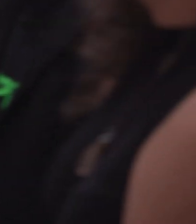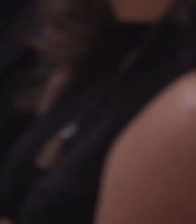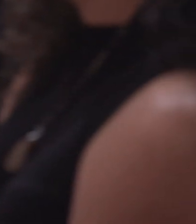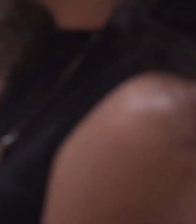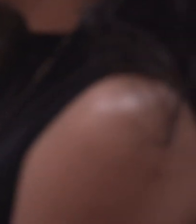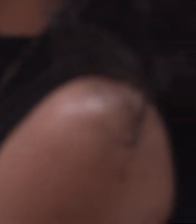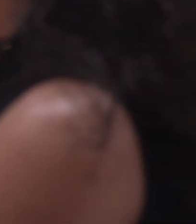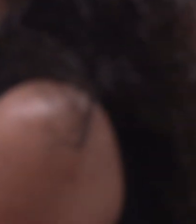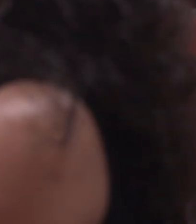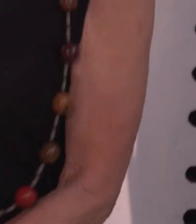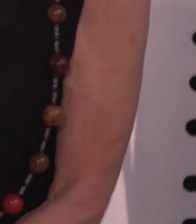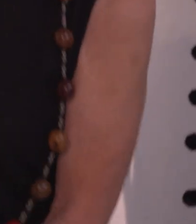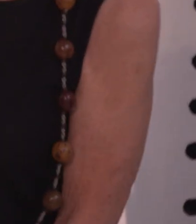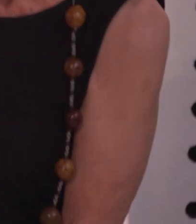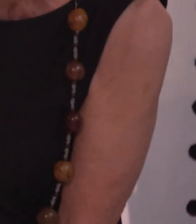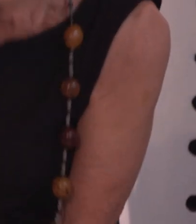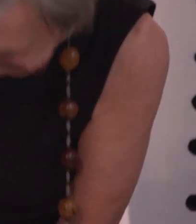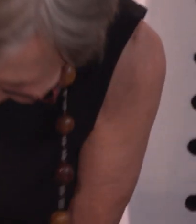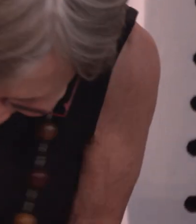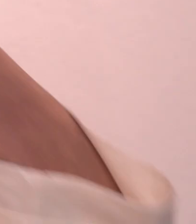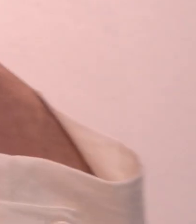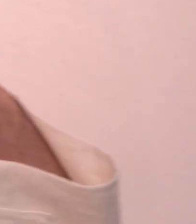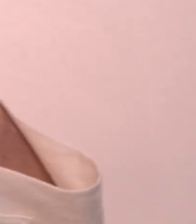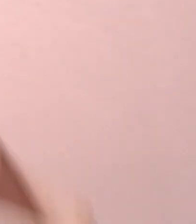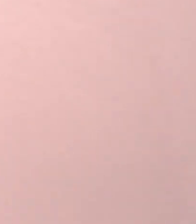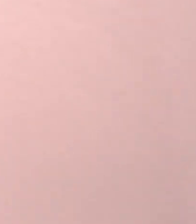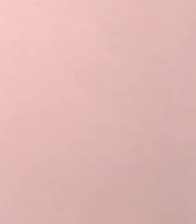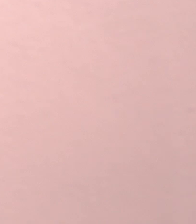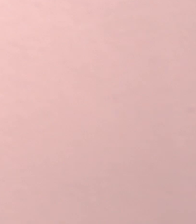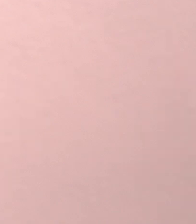No hall de entrada do teatro, Nádia recebe o público para dar